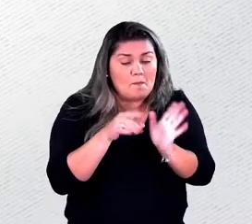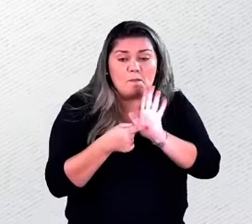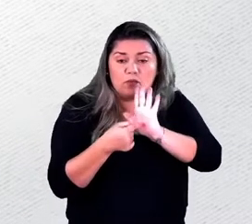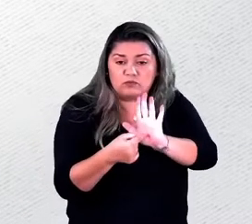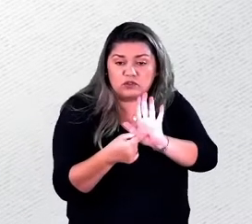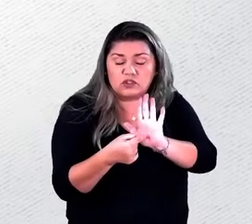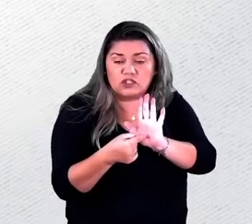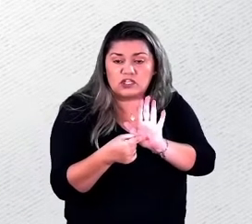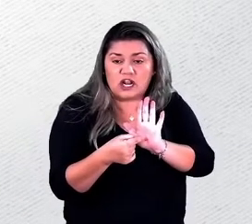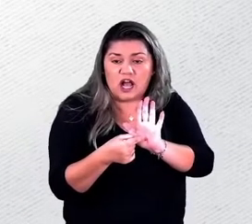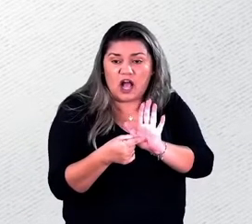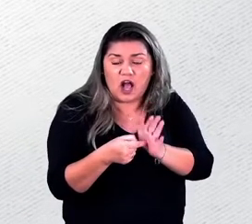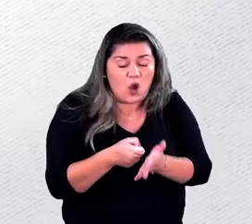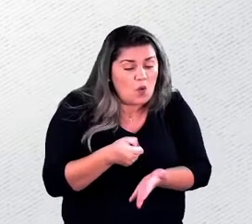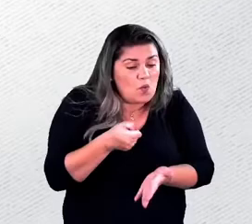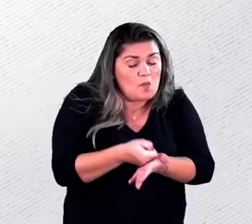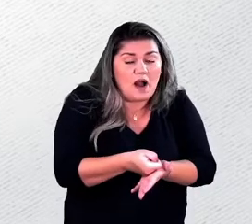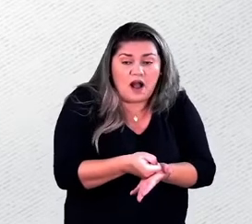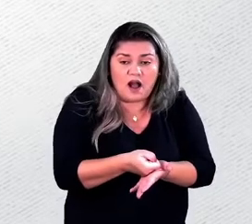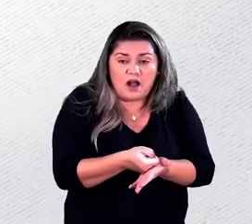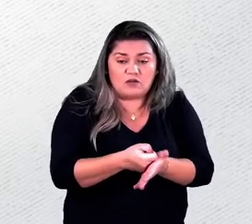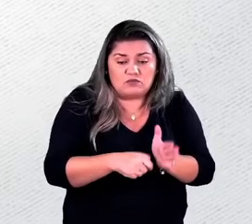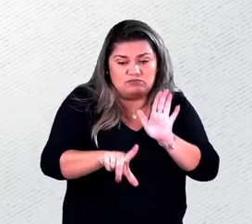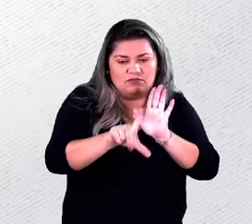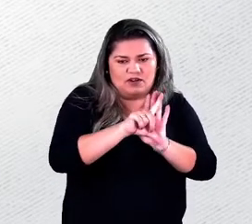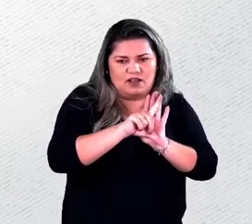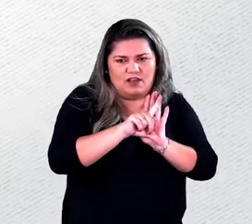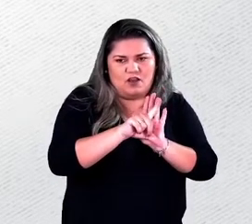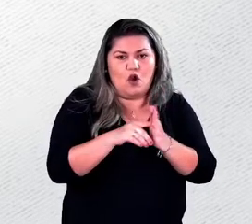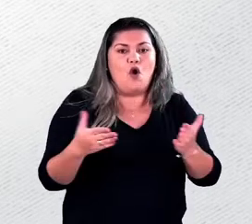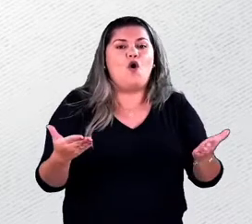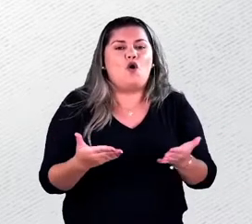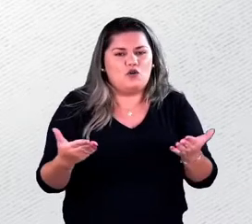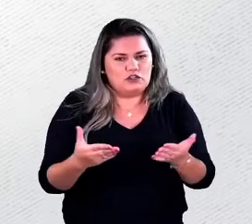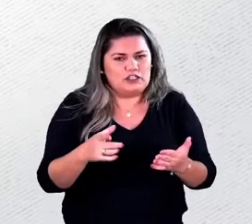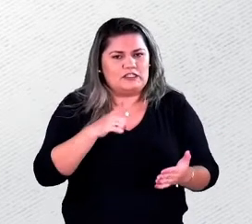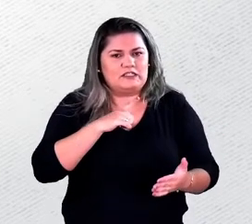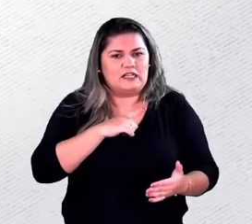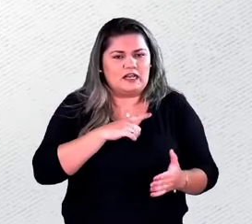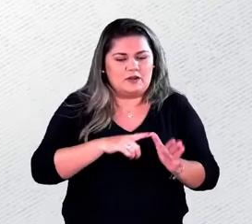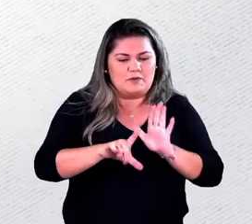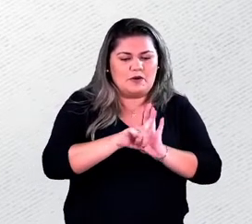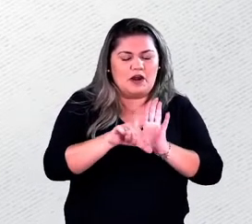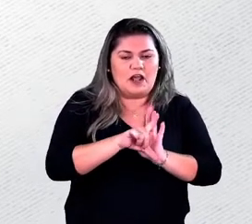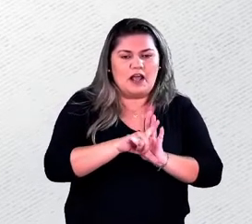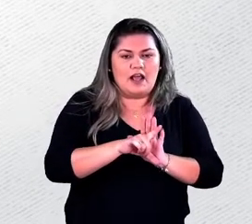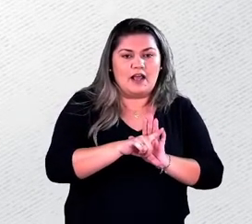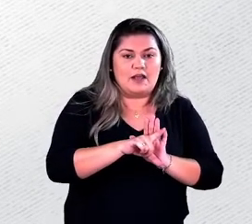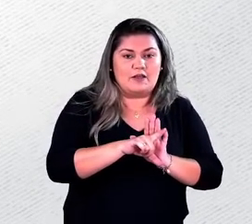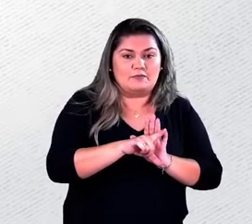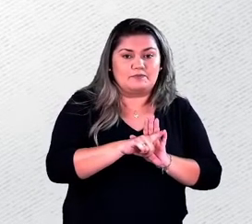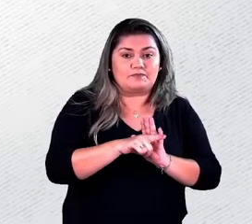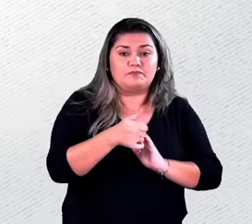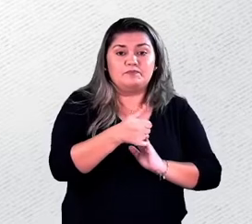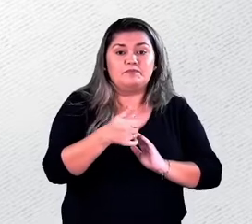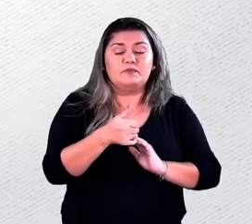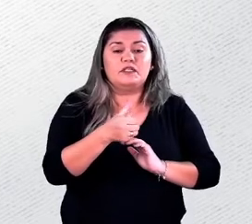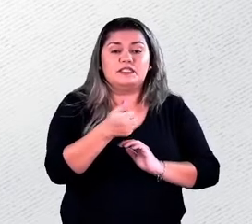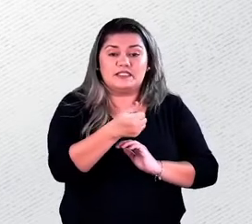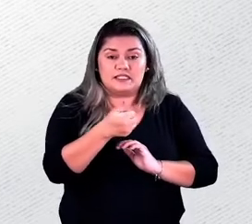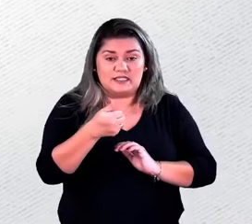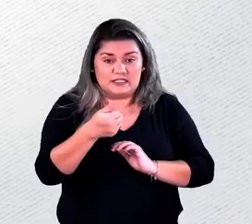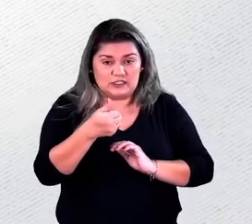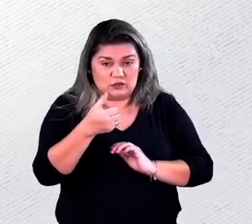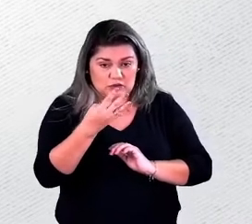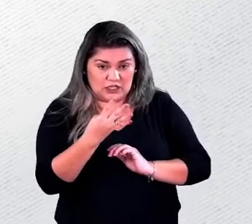isso veio recentemente com a lei 14112 2020 e muitos dos que estão aqui